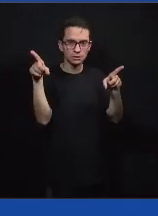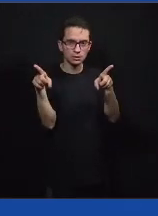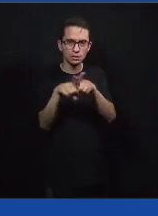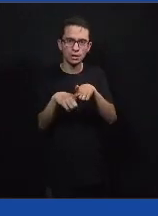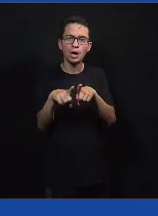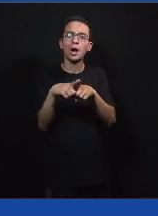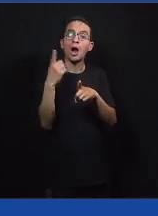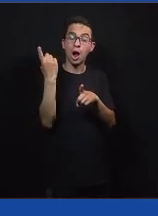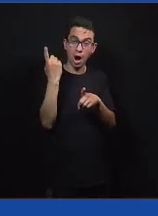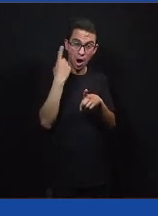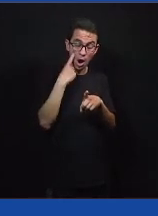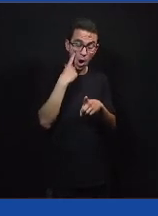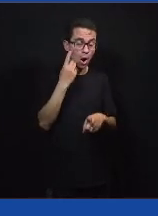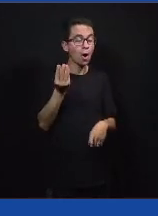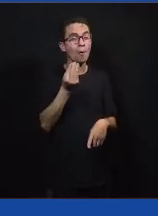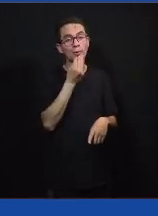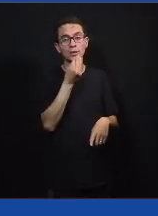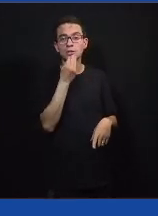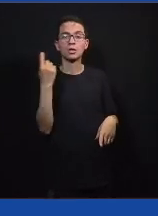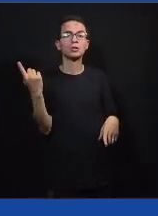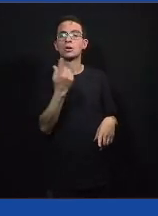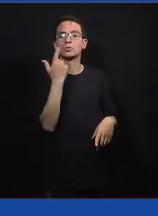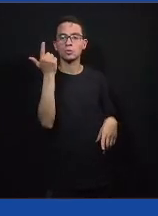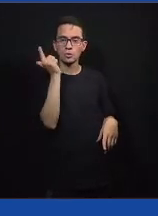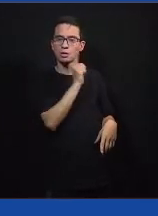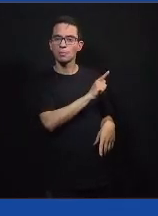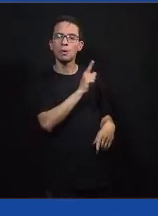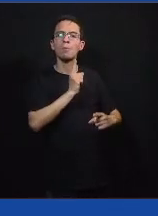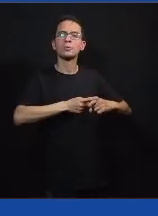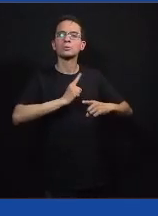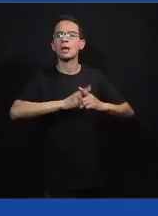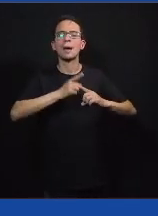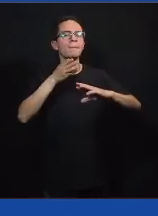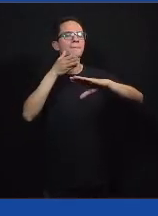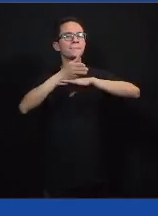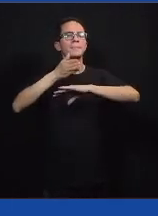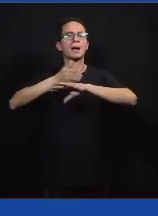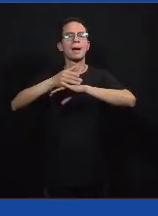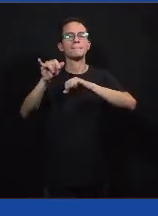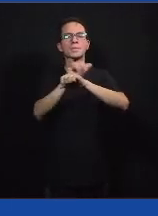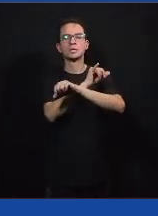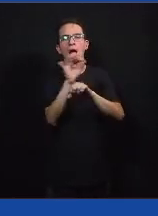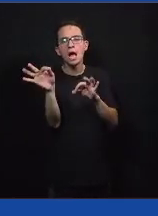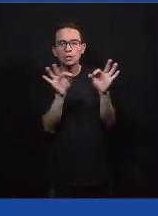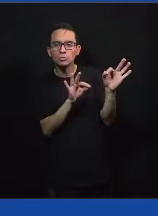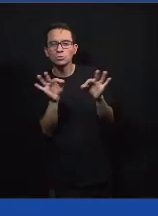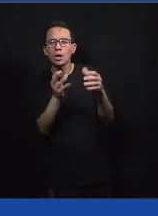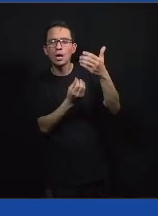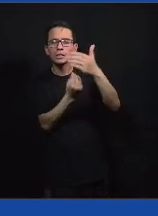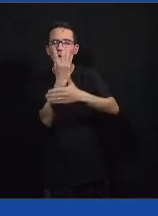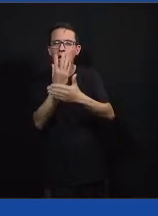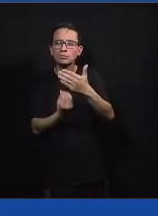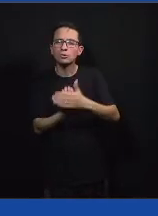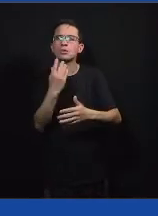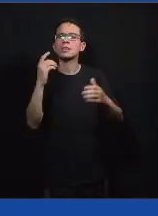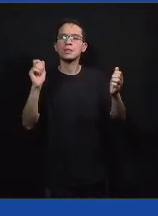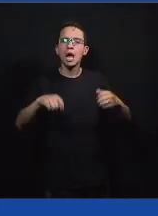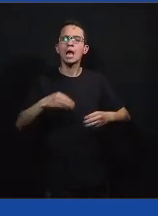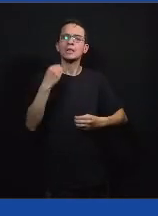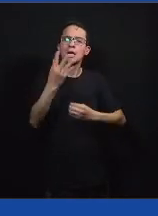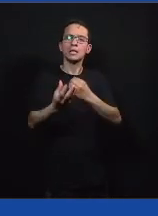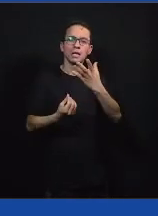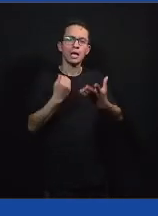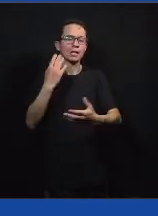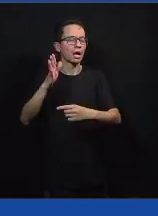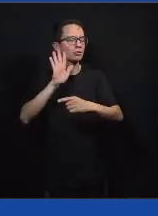o oportunidade também que a gente teve é participando desse projeto coordenando conduzindo contribuindo para se